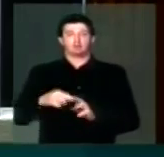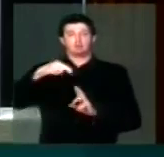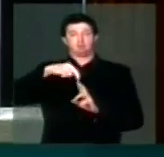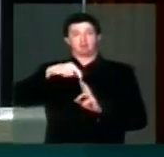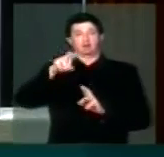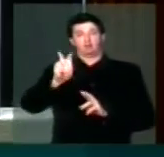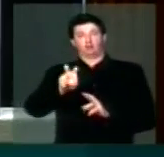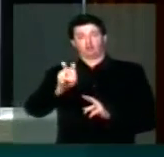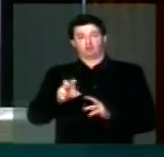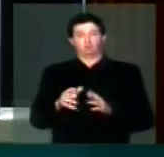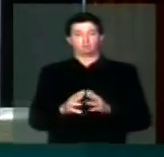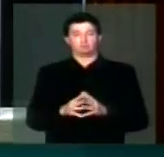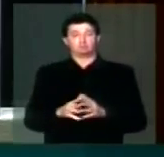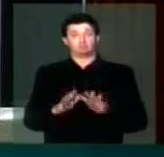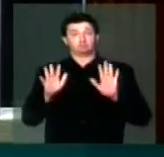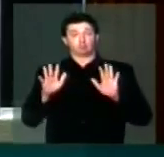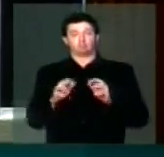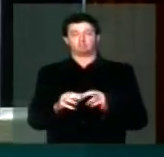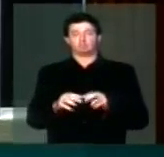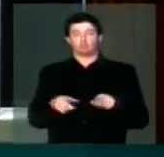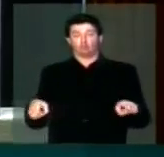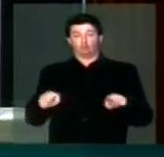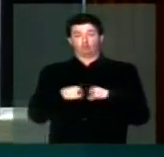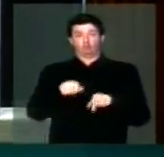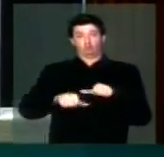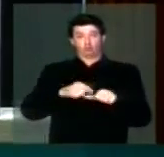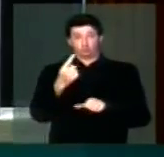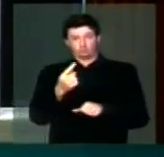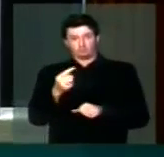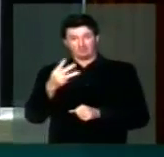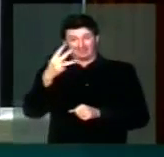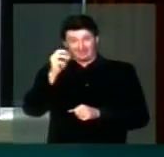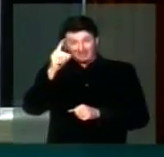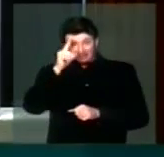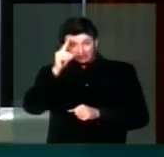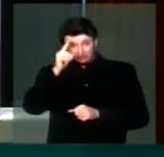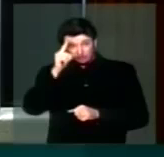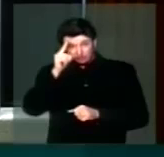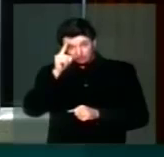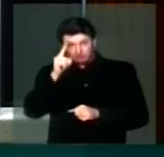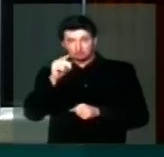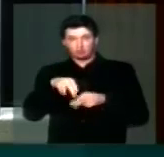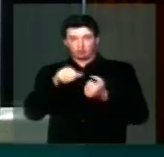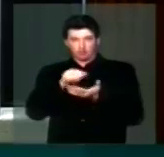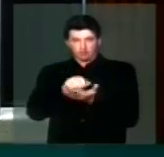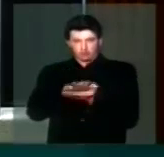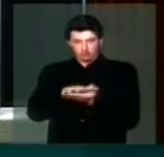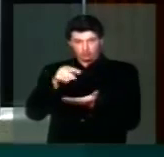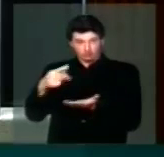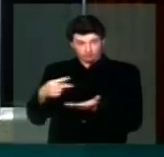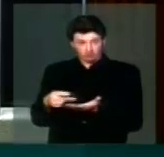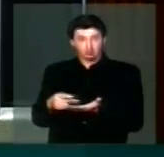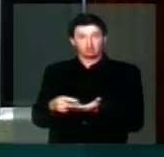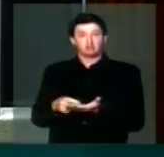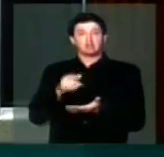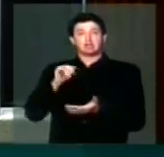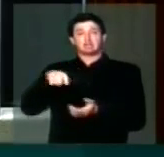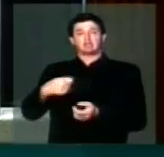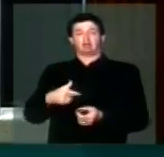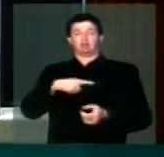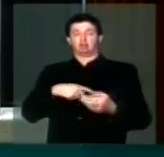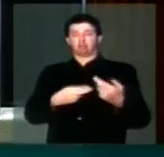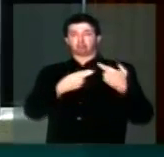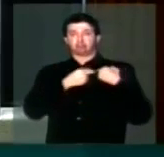Parágrafo 5º. No caso da fusão, nos 30 dias subsequentes ao seu registro, detentores de